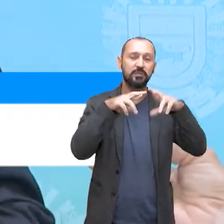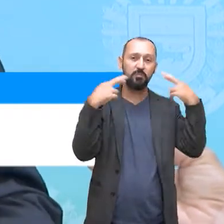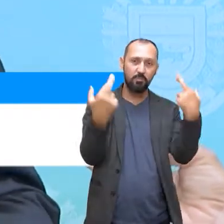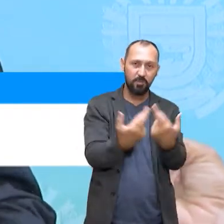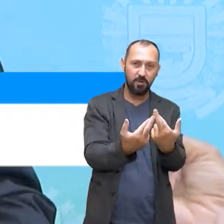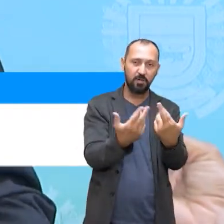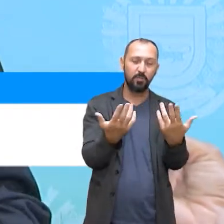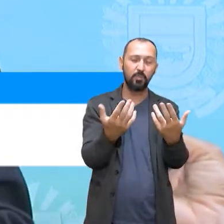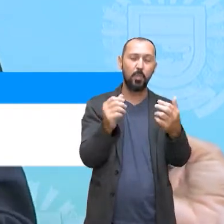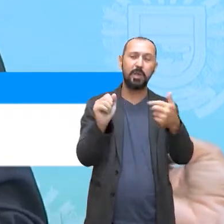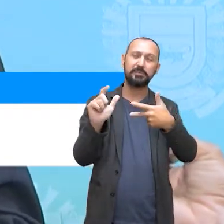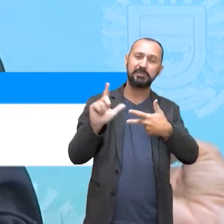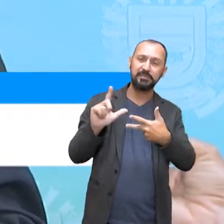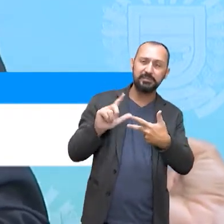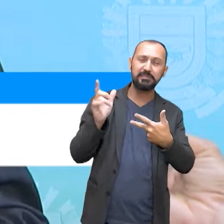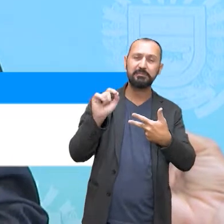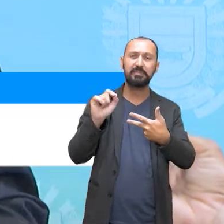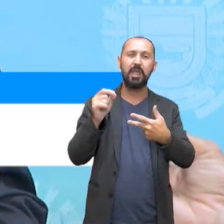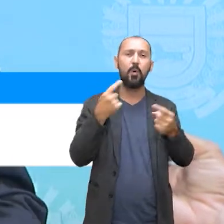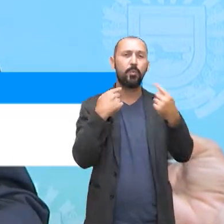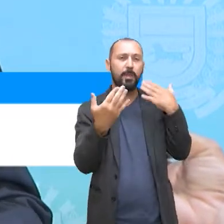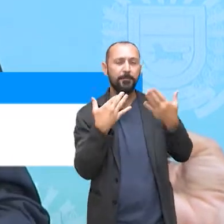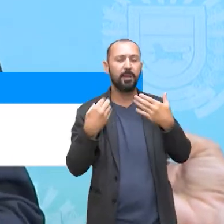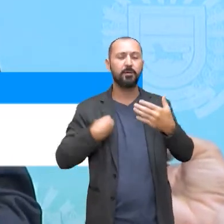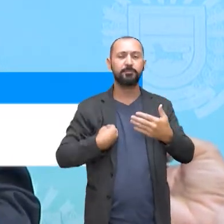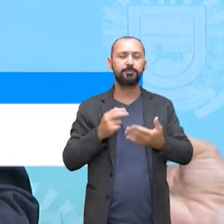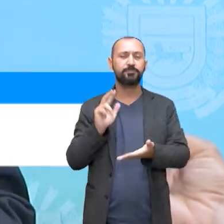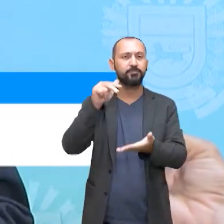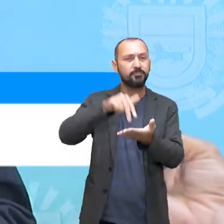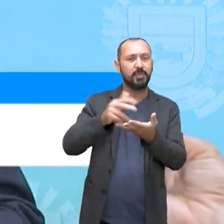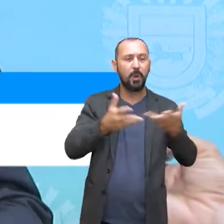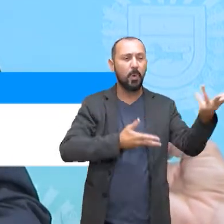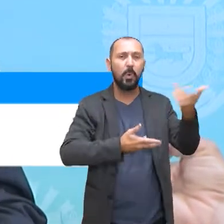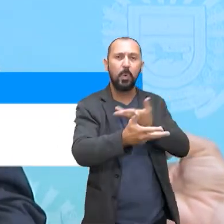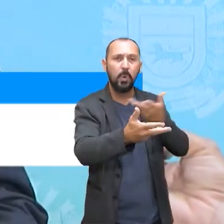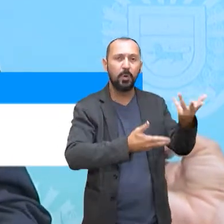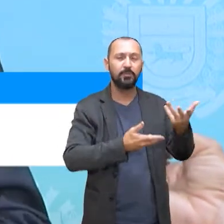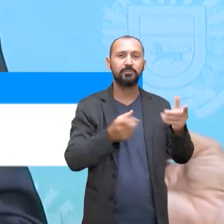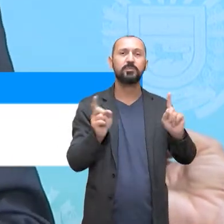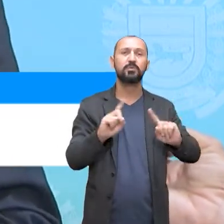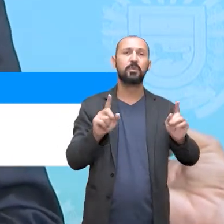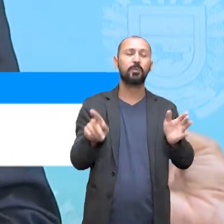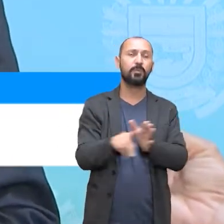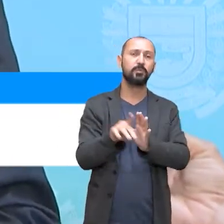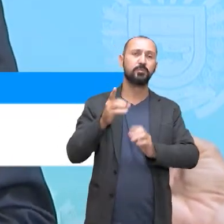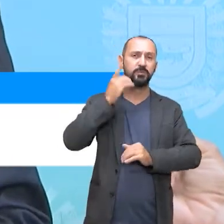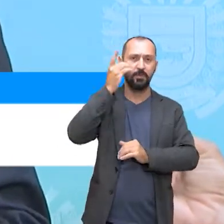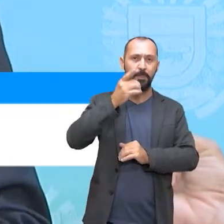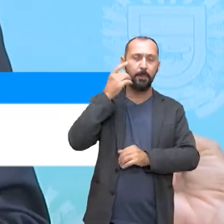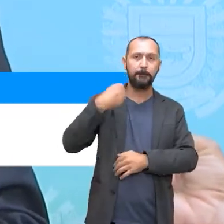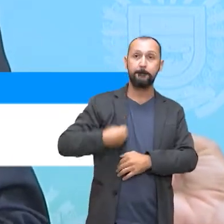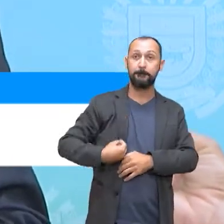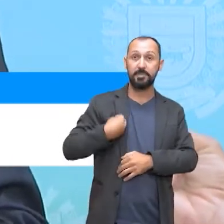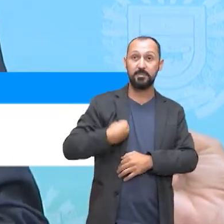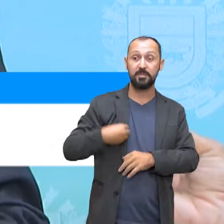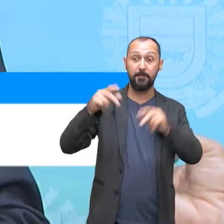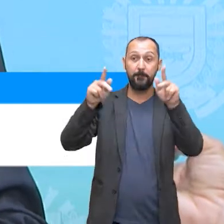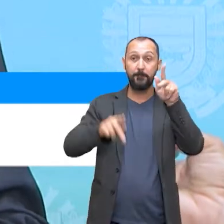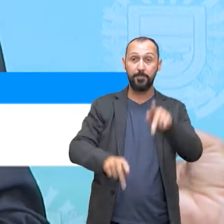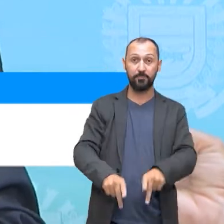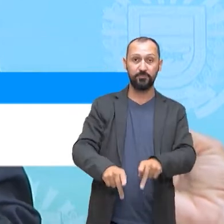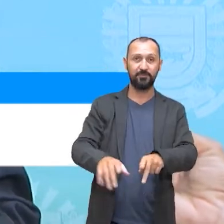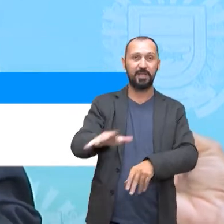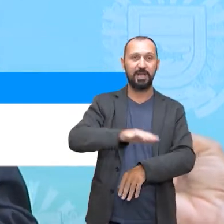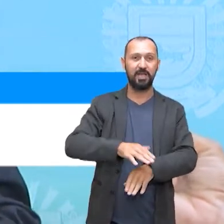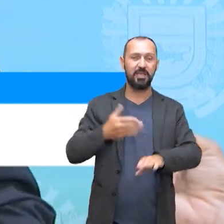parlamento, o sentido do parlamento é o debate, é a presença, é a interação das pessoas, não só dos parlamentares, mas a presença